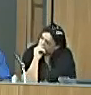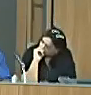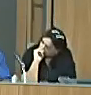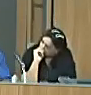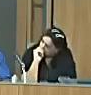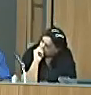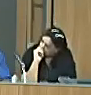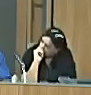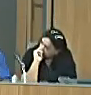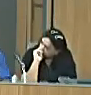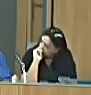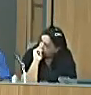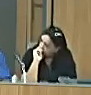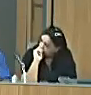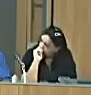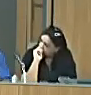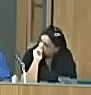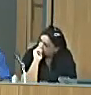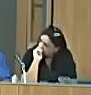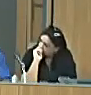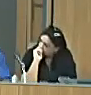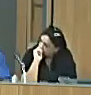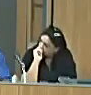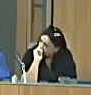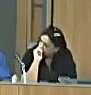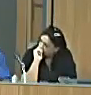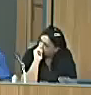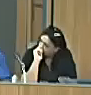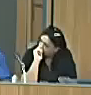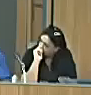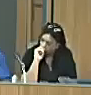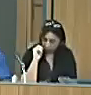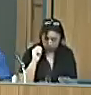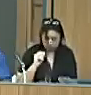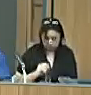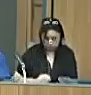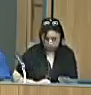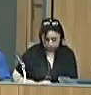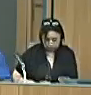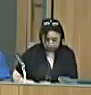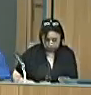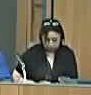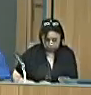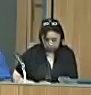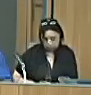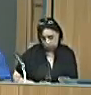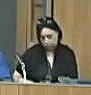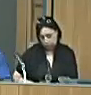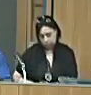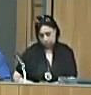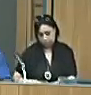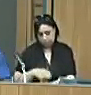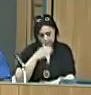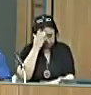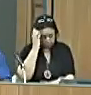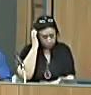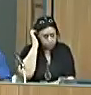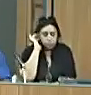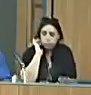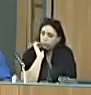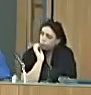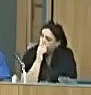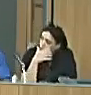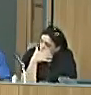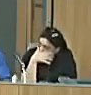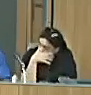seja o relator deputado não pode isso me disse que o relator eu até gostaria até que